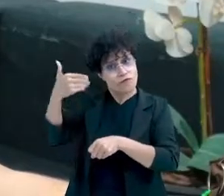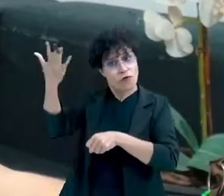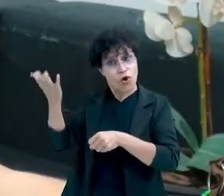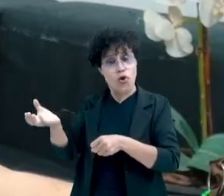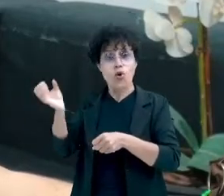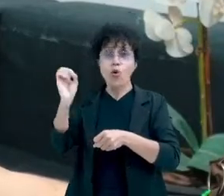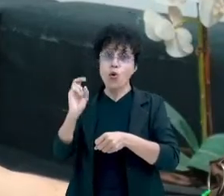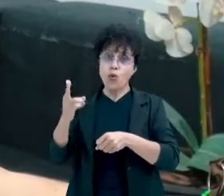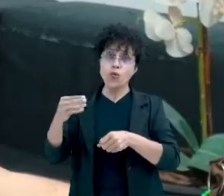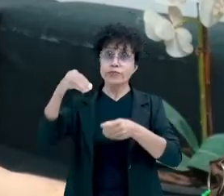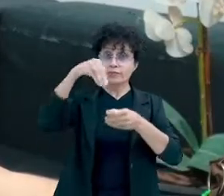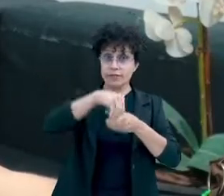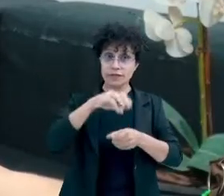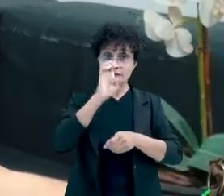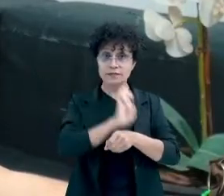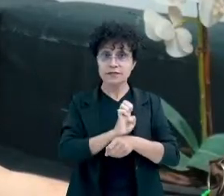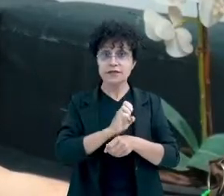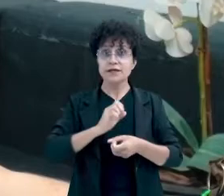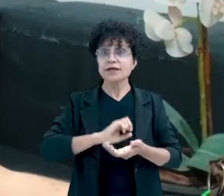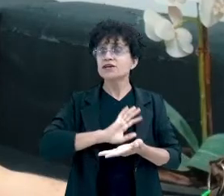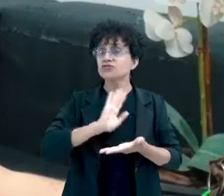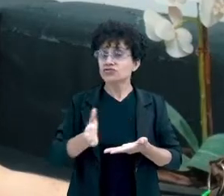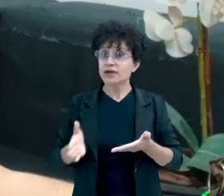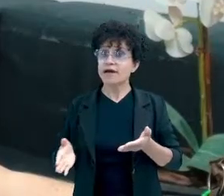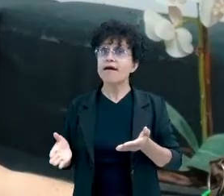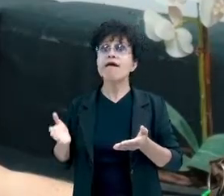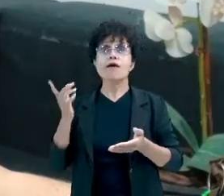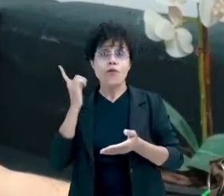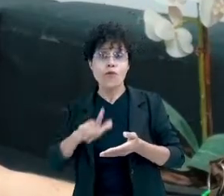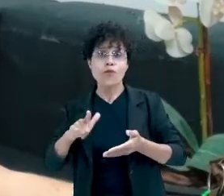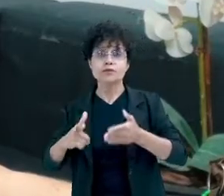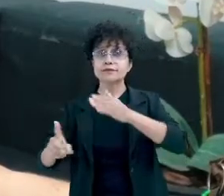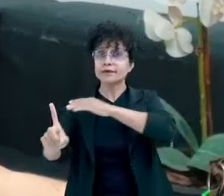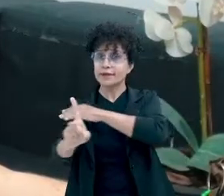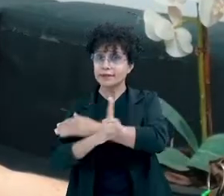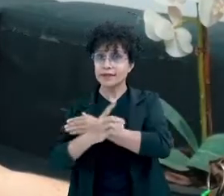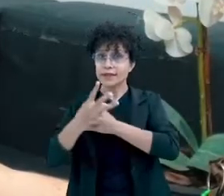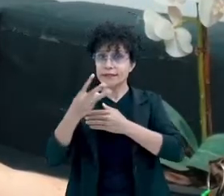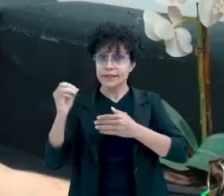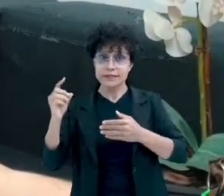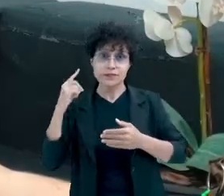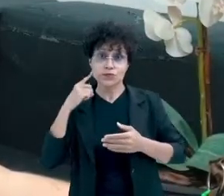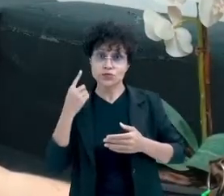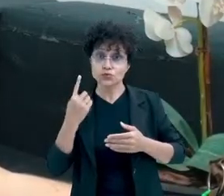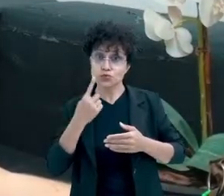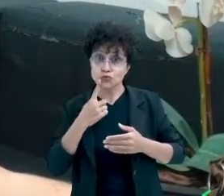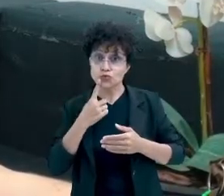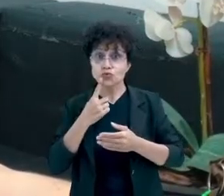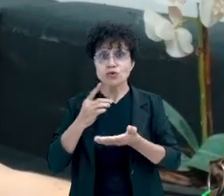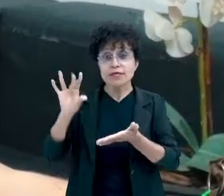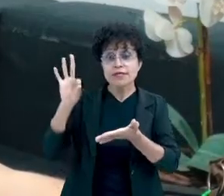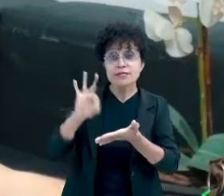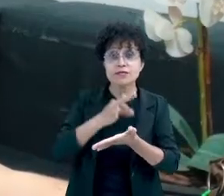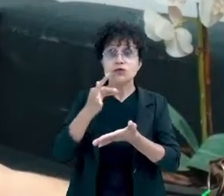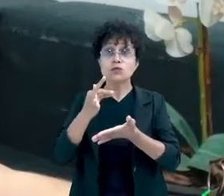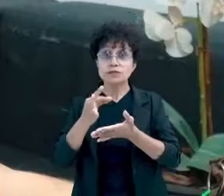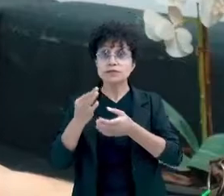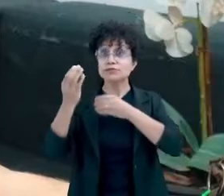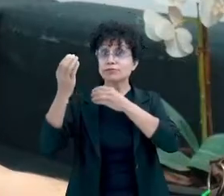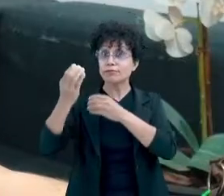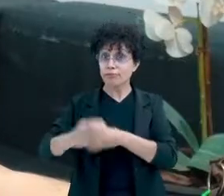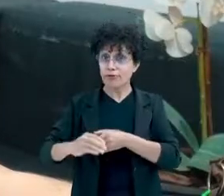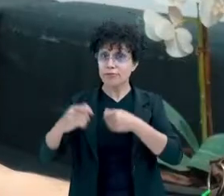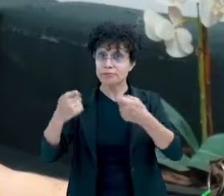Estado, como aqui dentro do Estado. Então, aqui dentro do Estado, já chega a ter mais de 300 surdos para uma demanda, ao qual eles estavam se